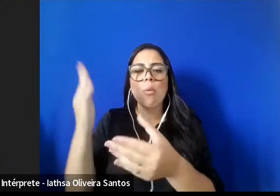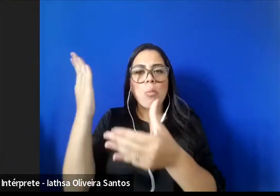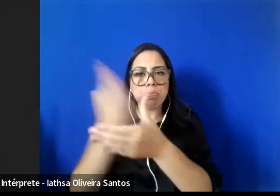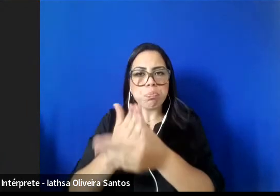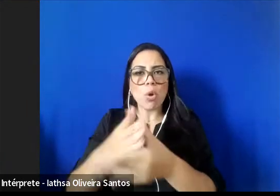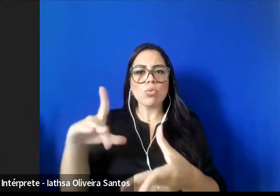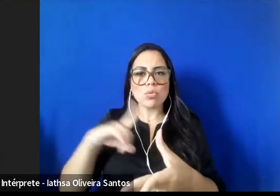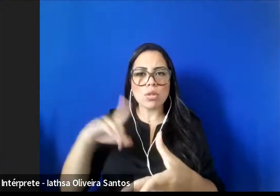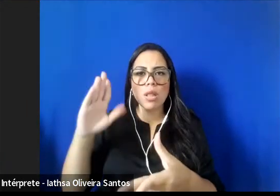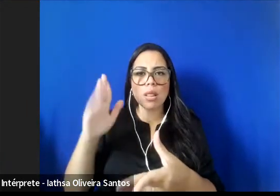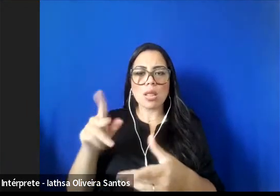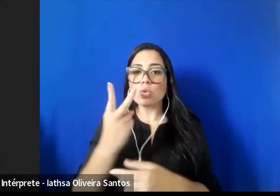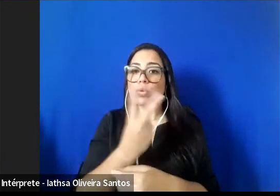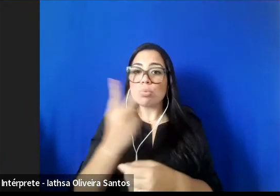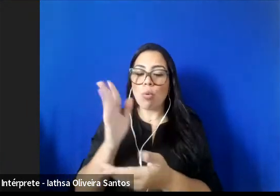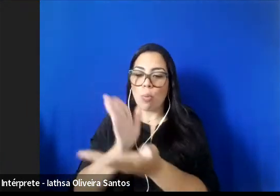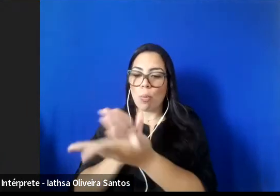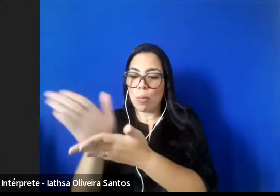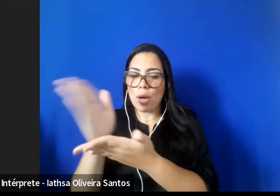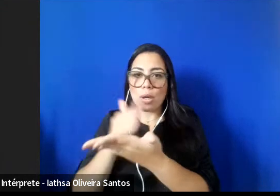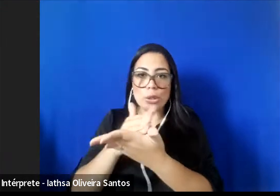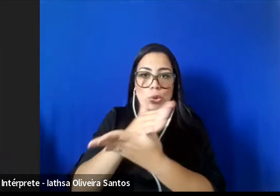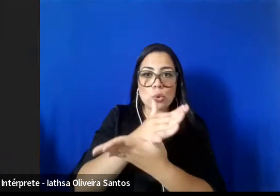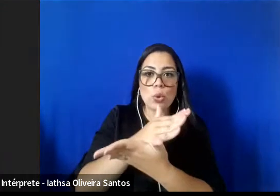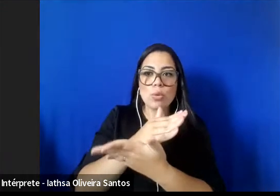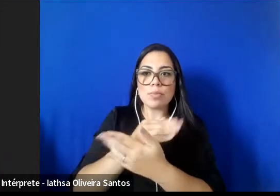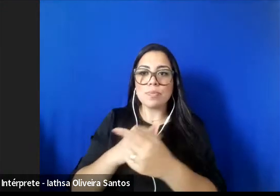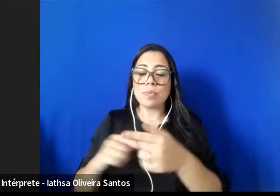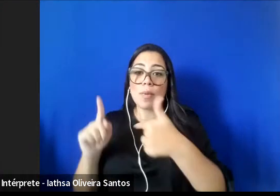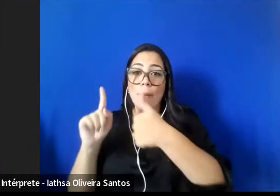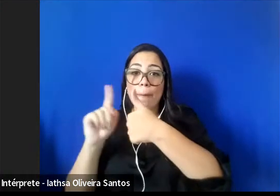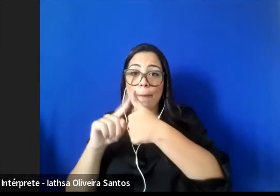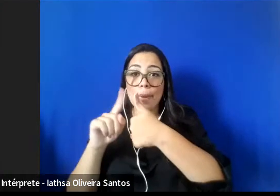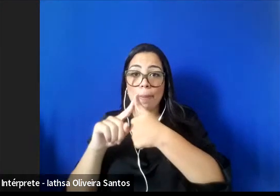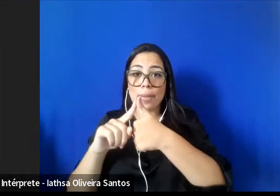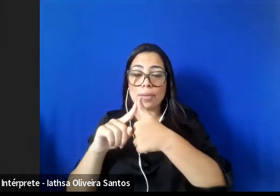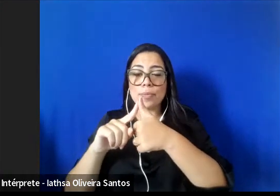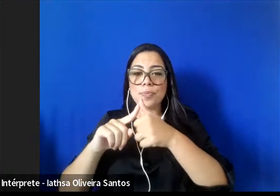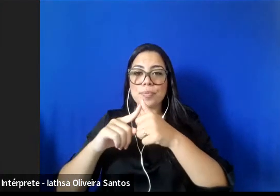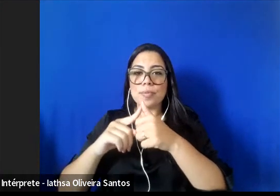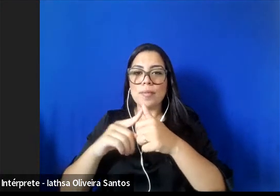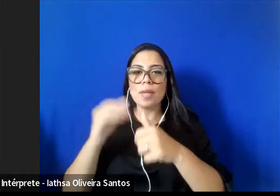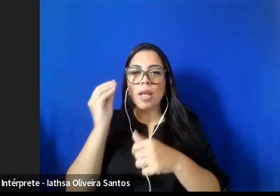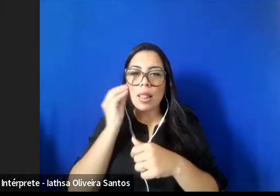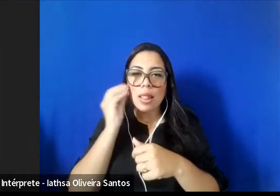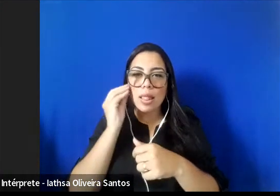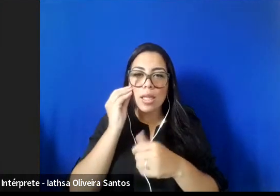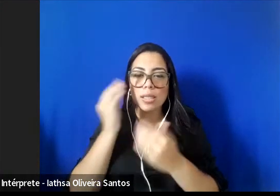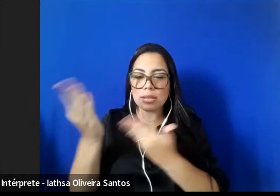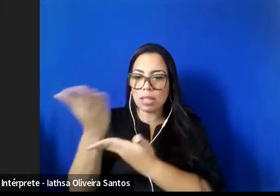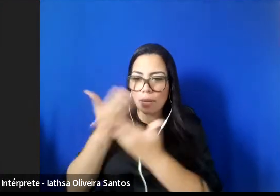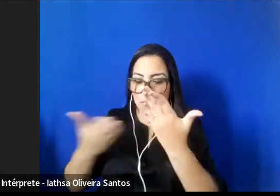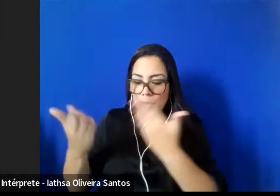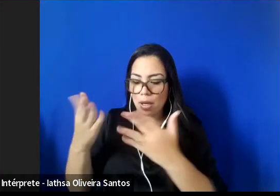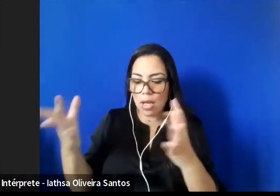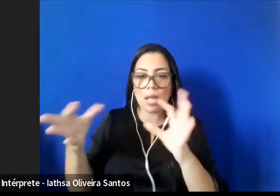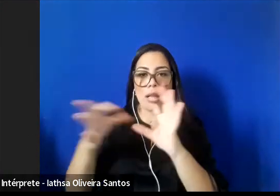aí são dois caminhos subsequentes. Primeiro, a tentativa de conciliação ali, de mediação. Ótimo, seguiu esse